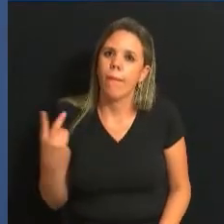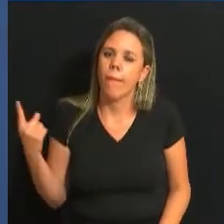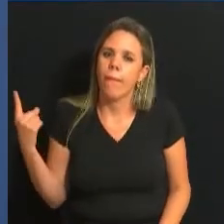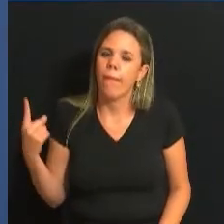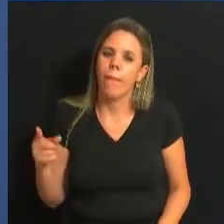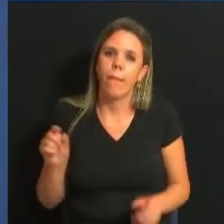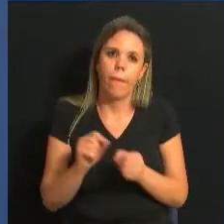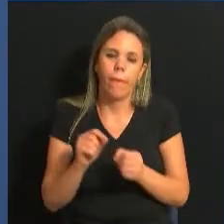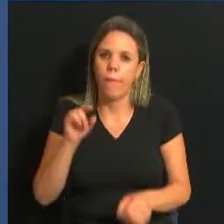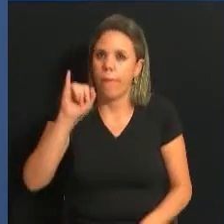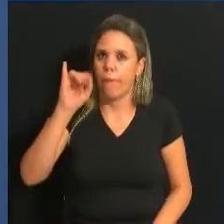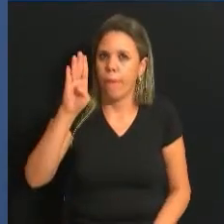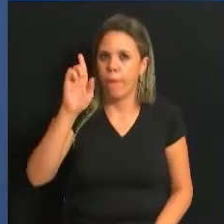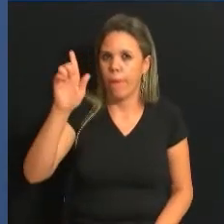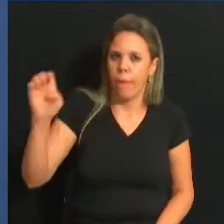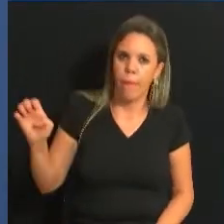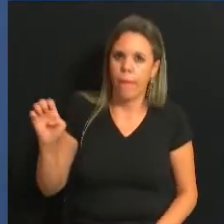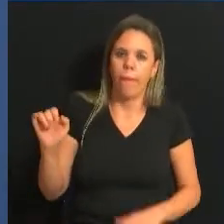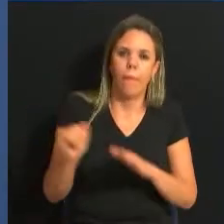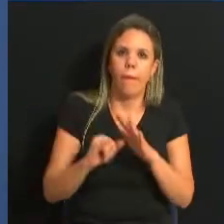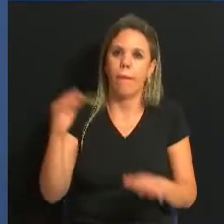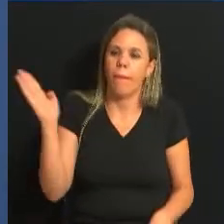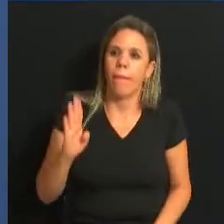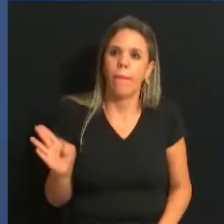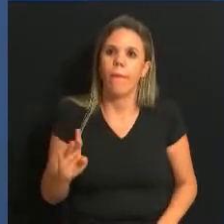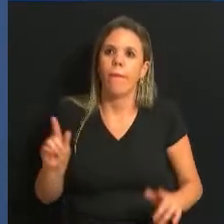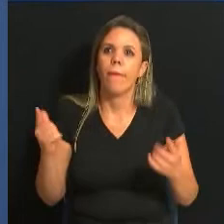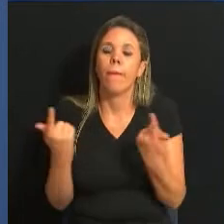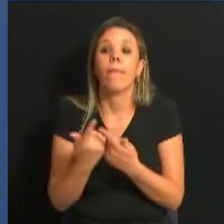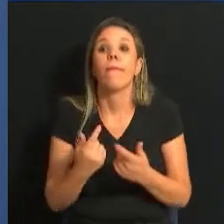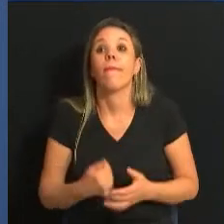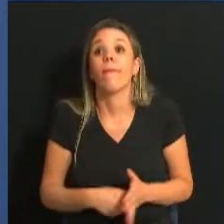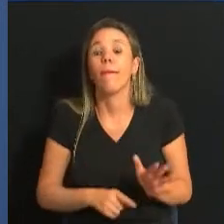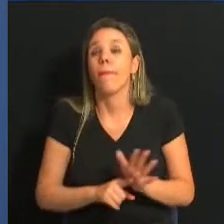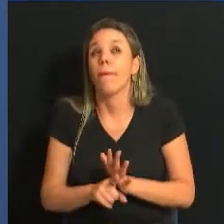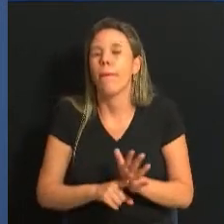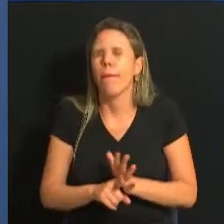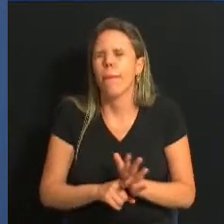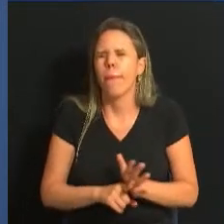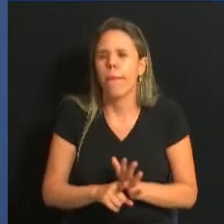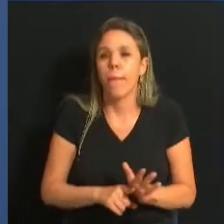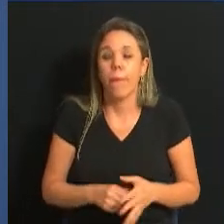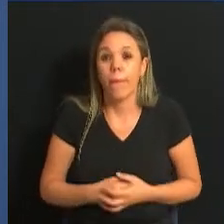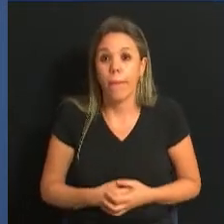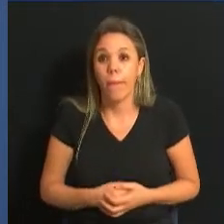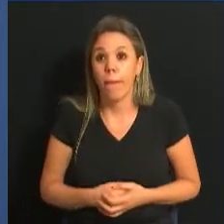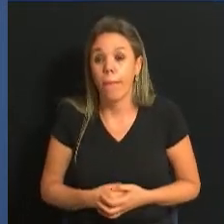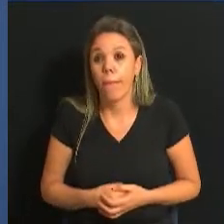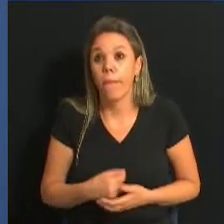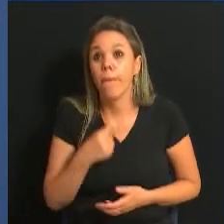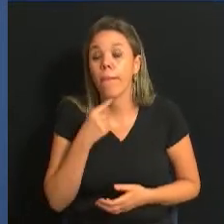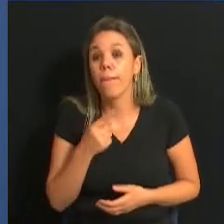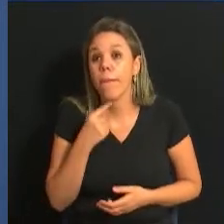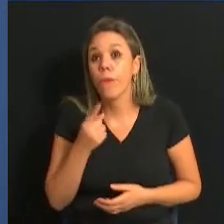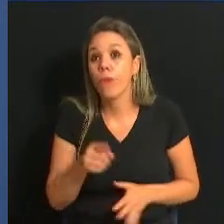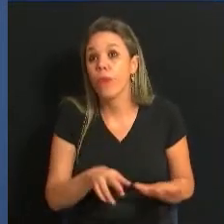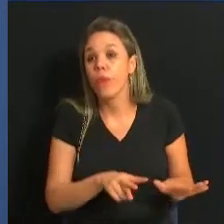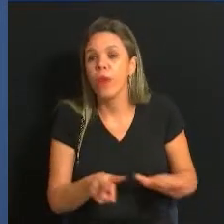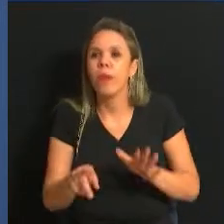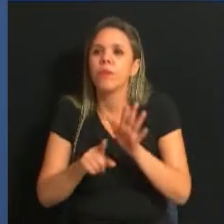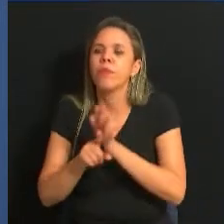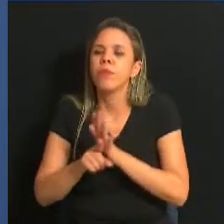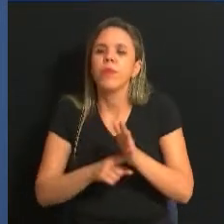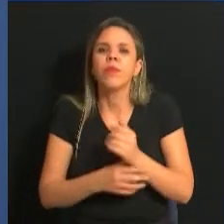pelo IBGE, o Instituto Brasileiro de Geografia e Estatística, e que foi um questionamento durante pesquisa